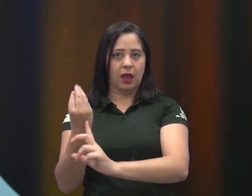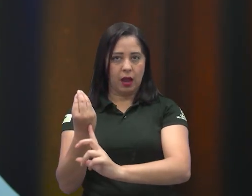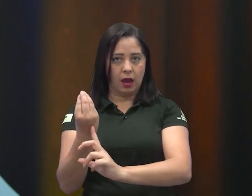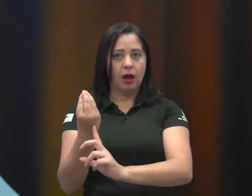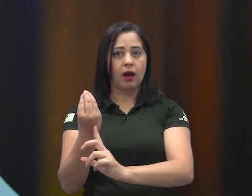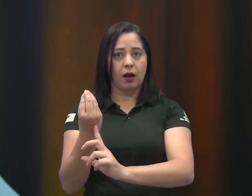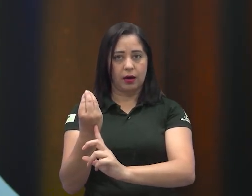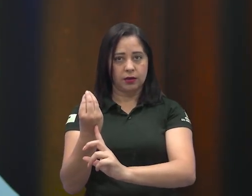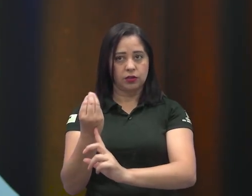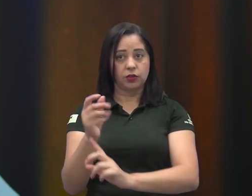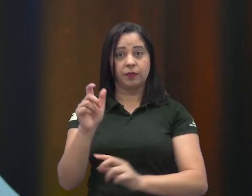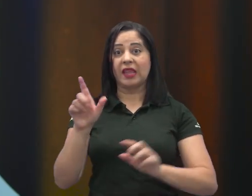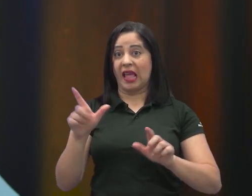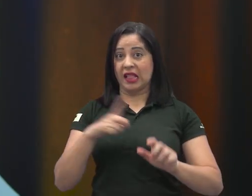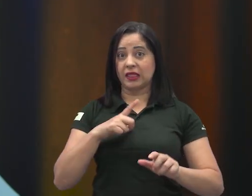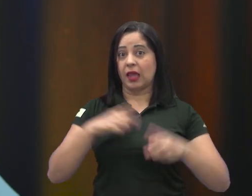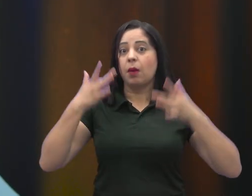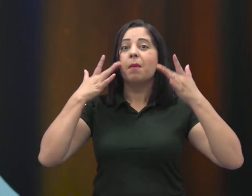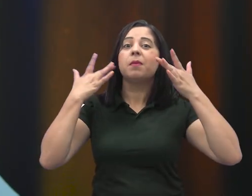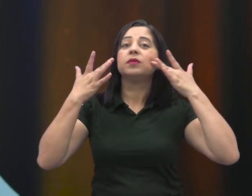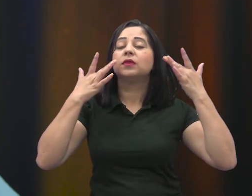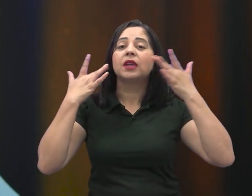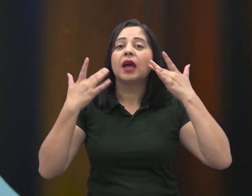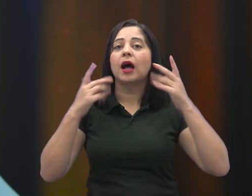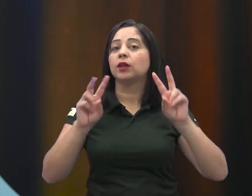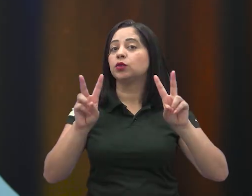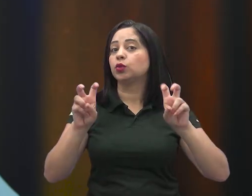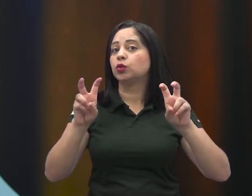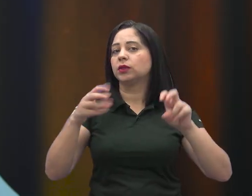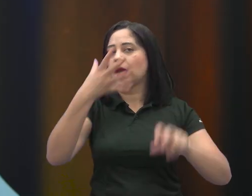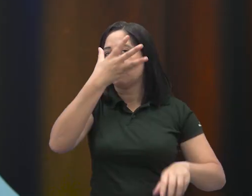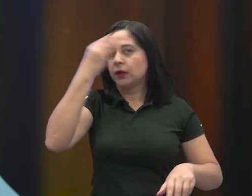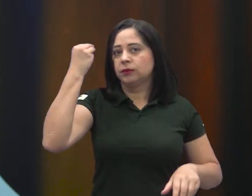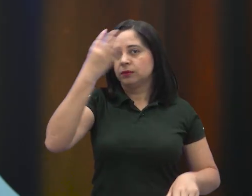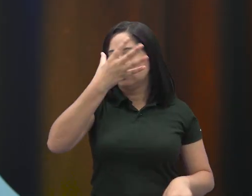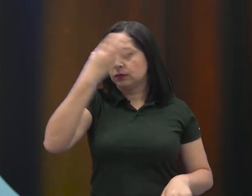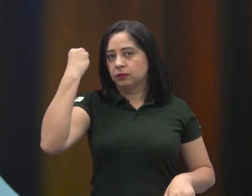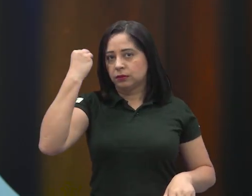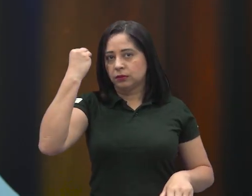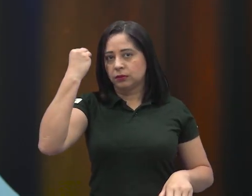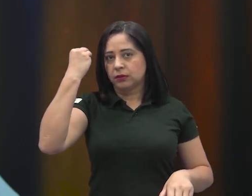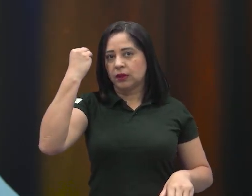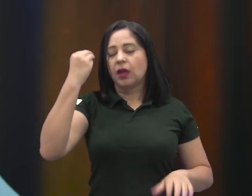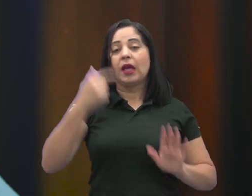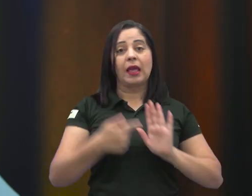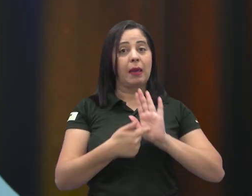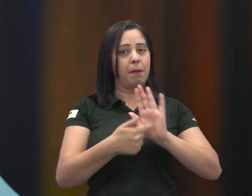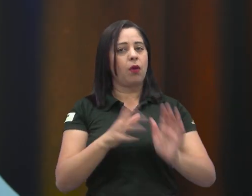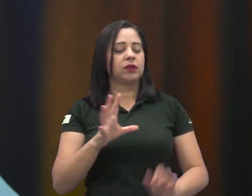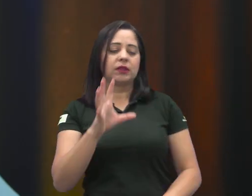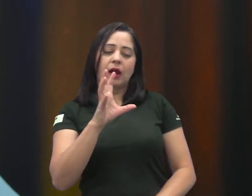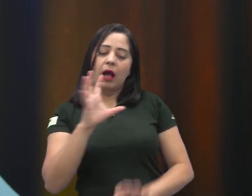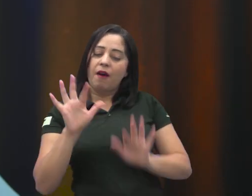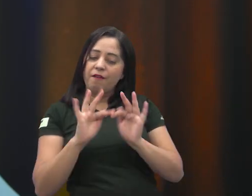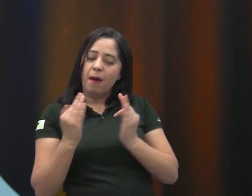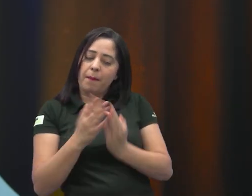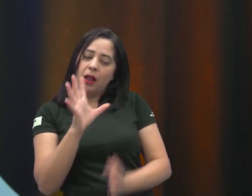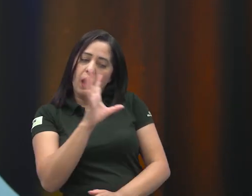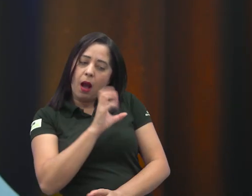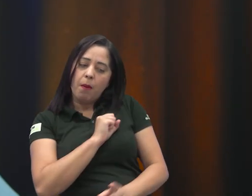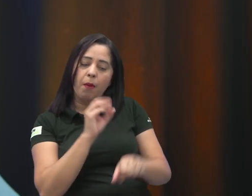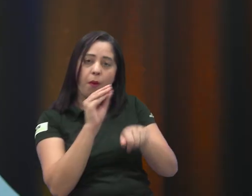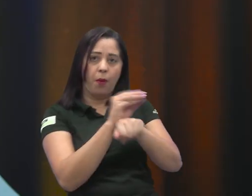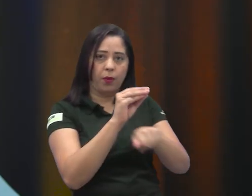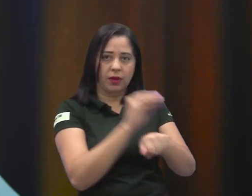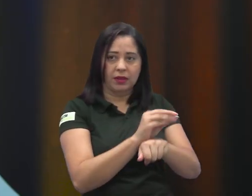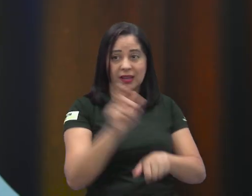impactos profundos de sua peça sobre o Alzheimer, que explora a luta pela identidade e o amor incondicional das famílias.